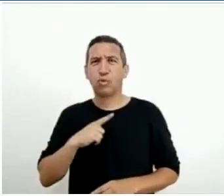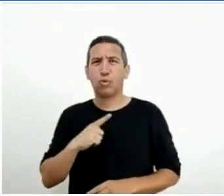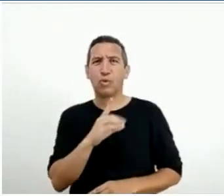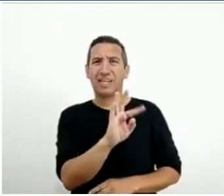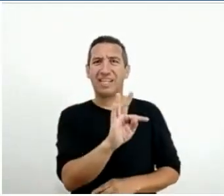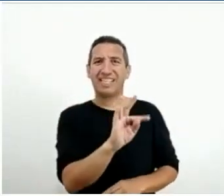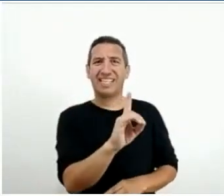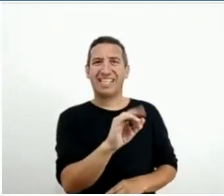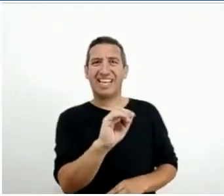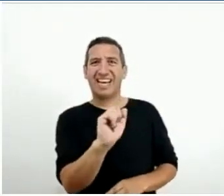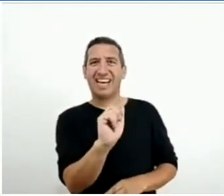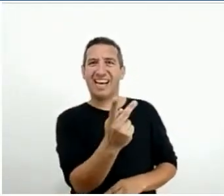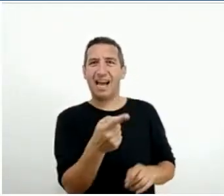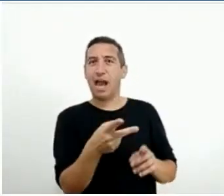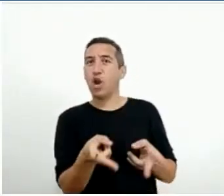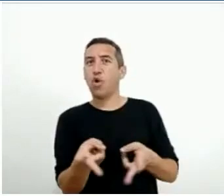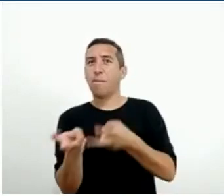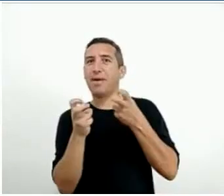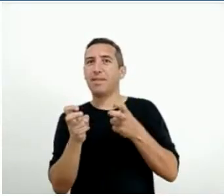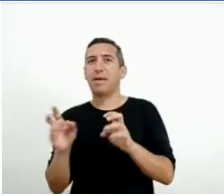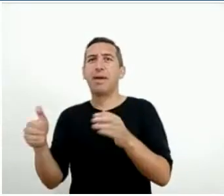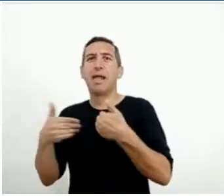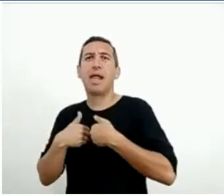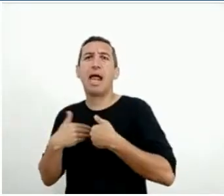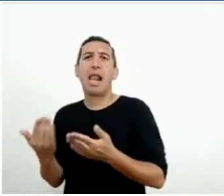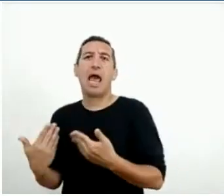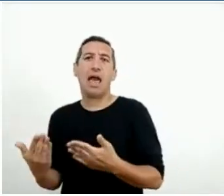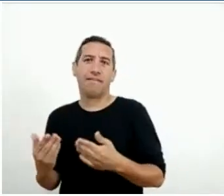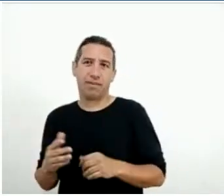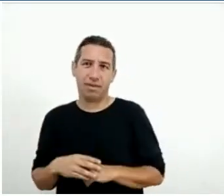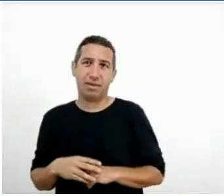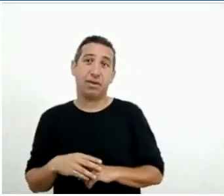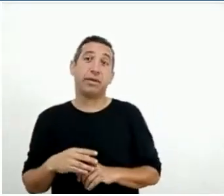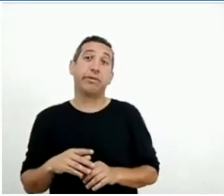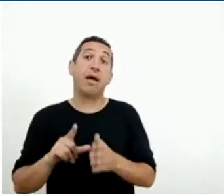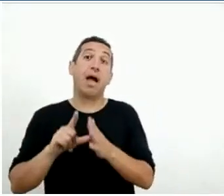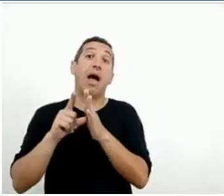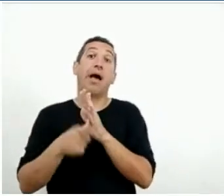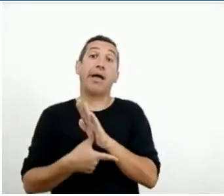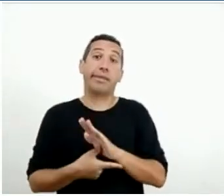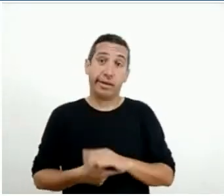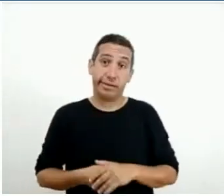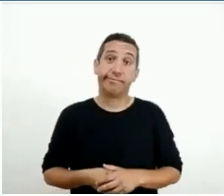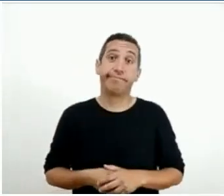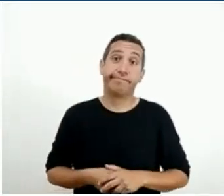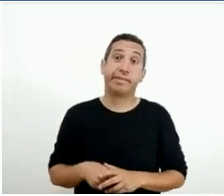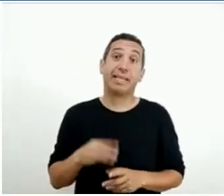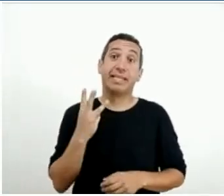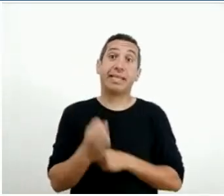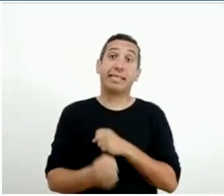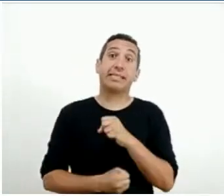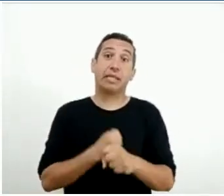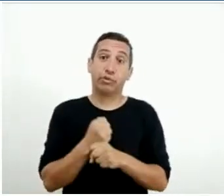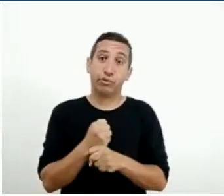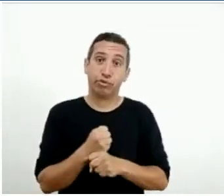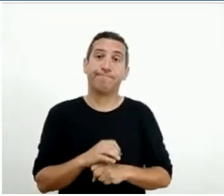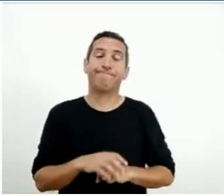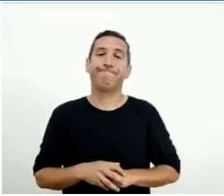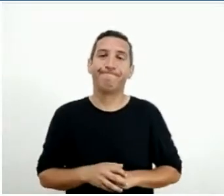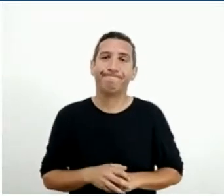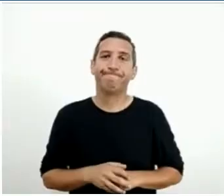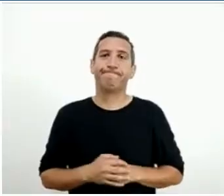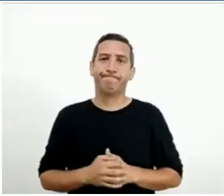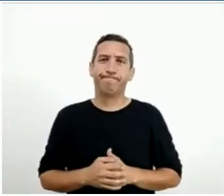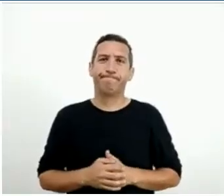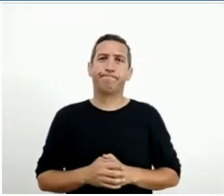o TEA, que pode ser mais leve. E isso atrasa o diagnóstico do TEA, em média, 3 anos. E por que isso é